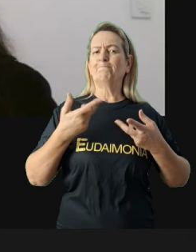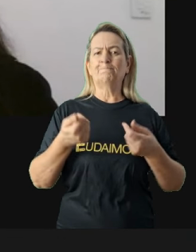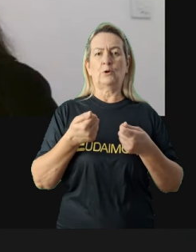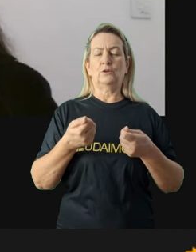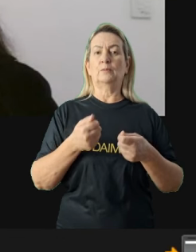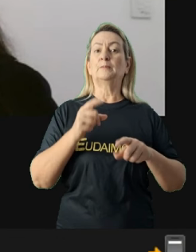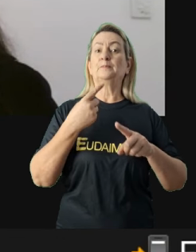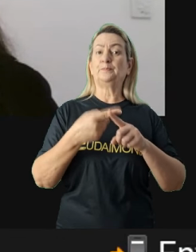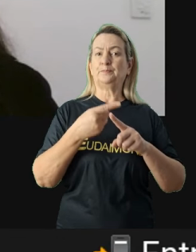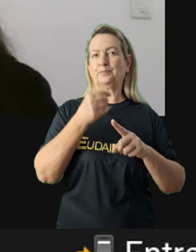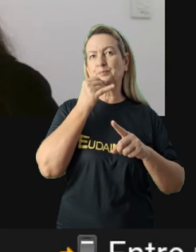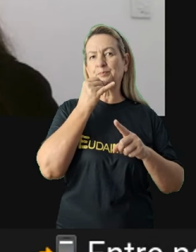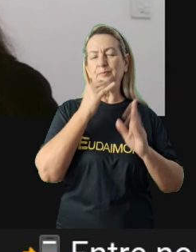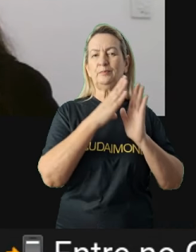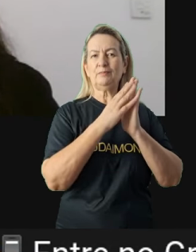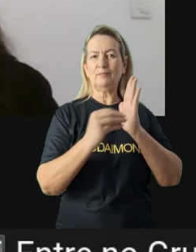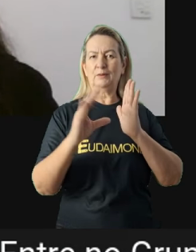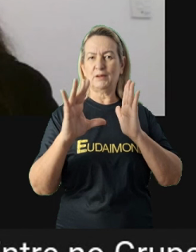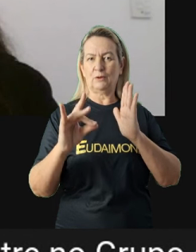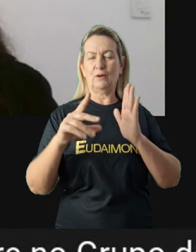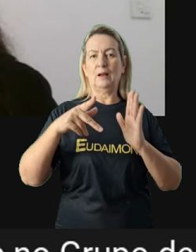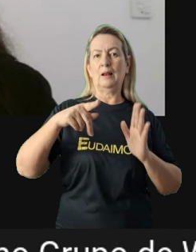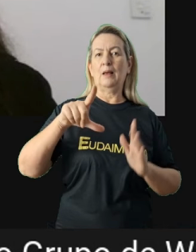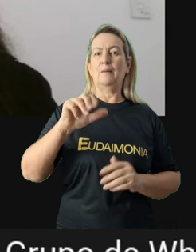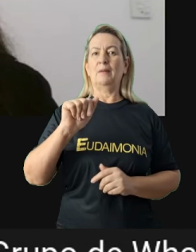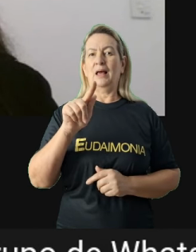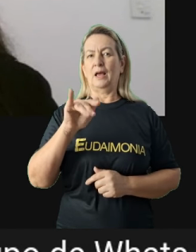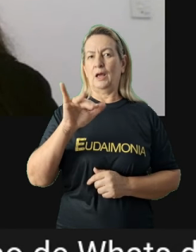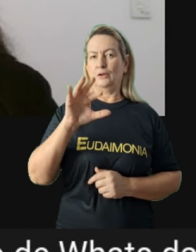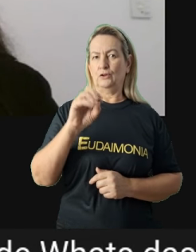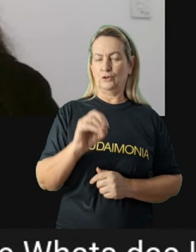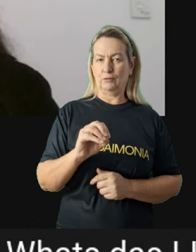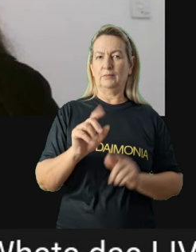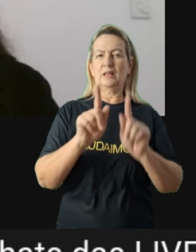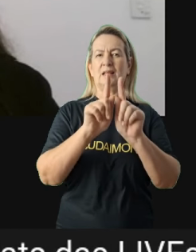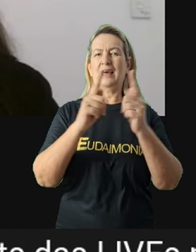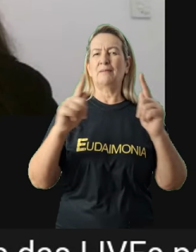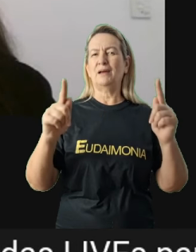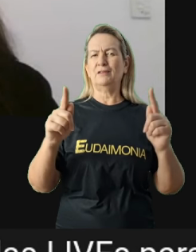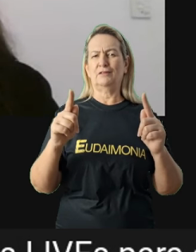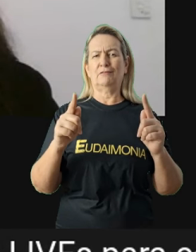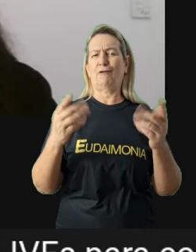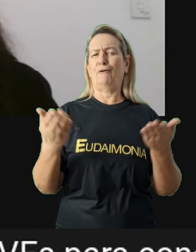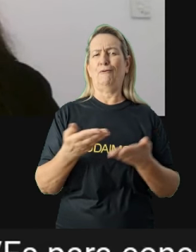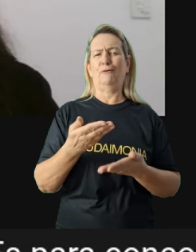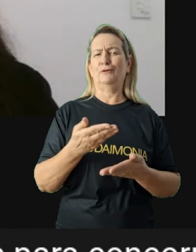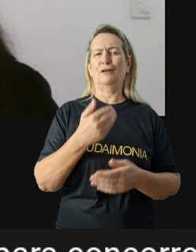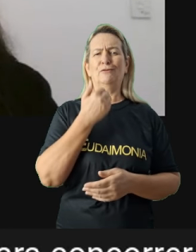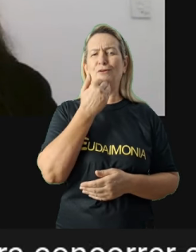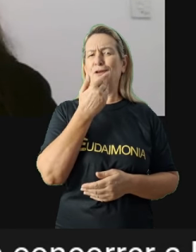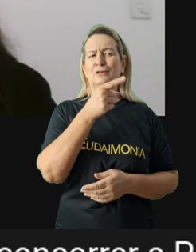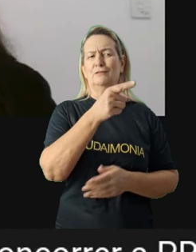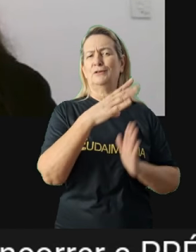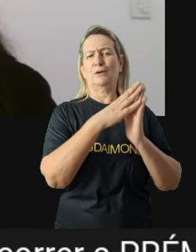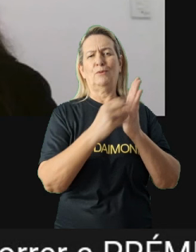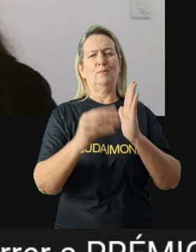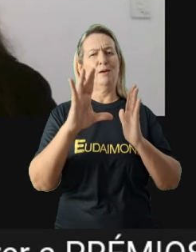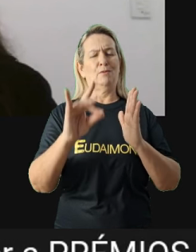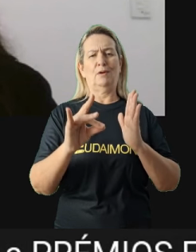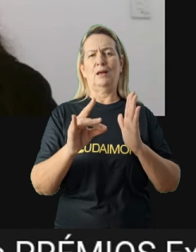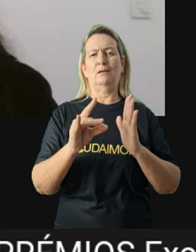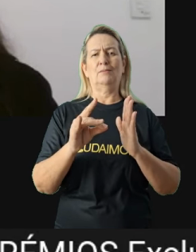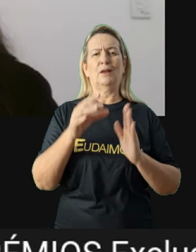assim. Se eu tenho, além do óbvio, que é ter aquele plágio, a avaliação de plágio, de gramática super instantâneo, que eu falo